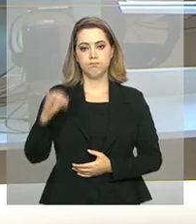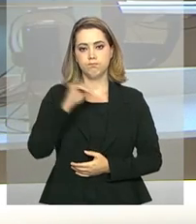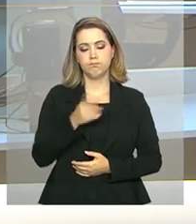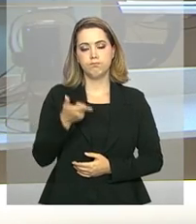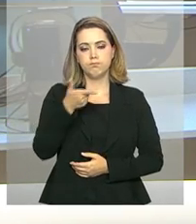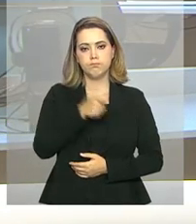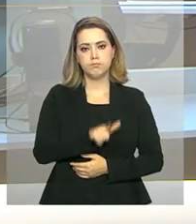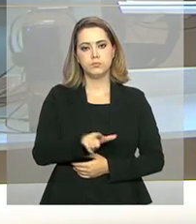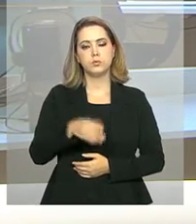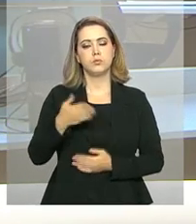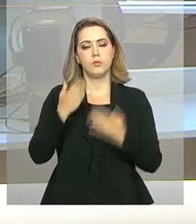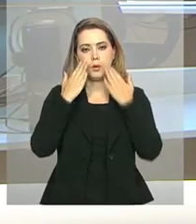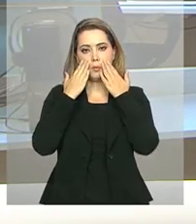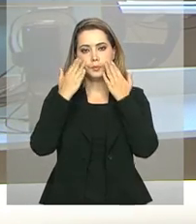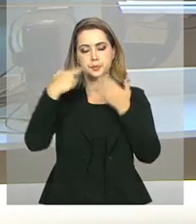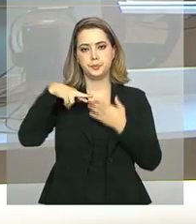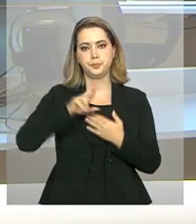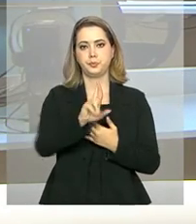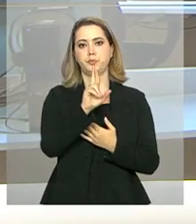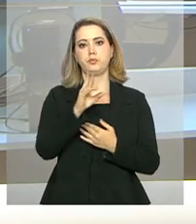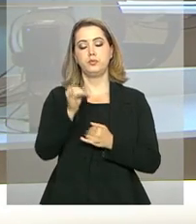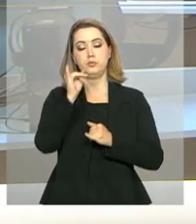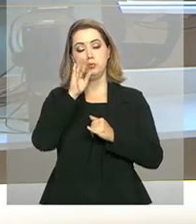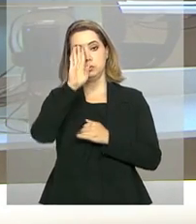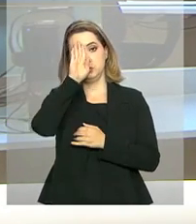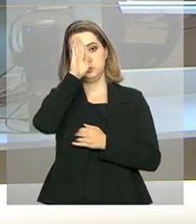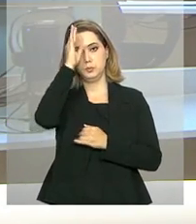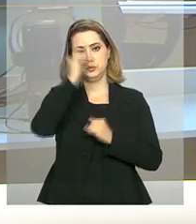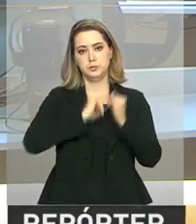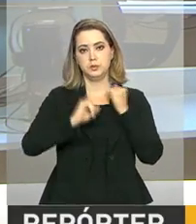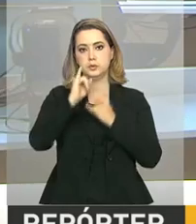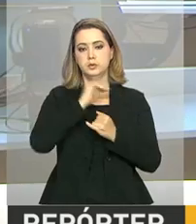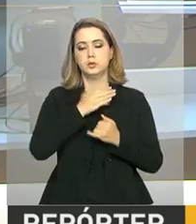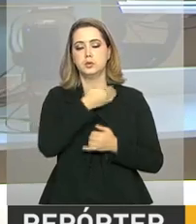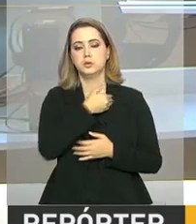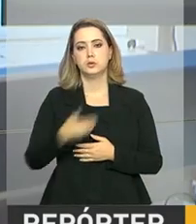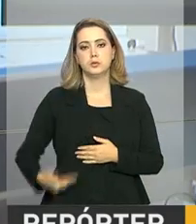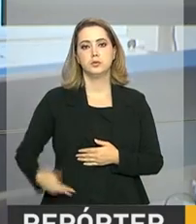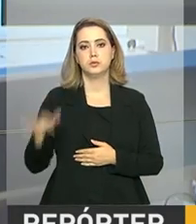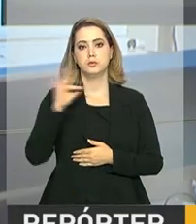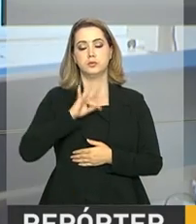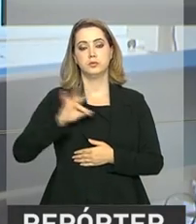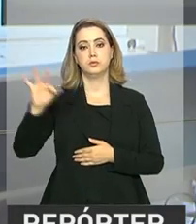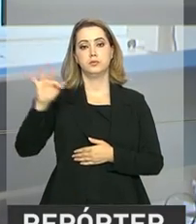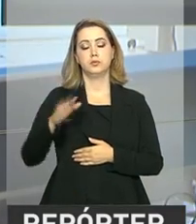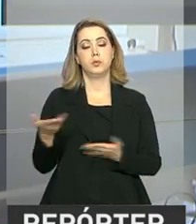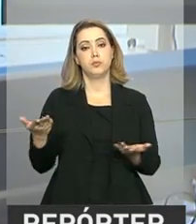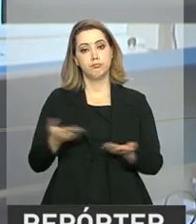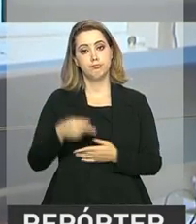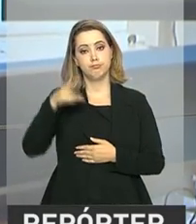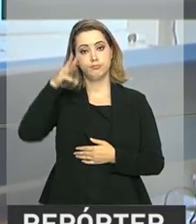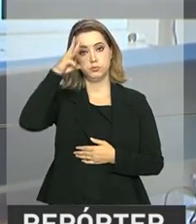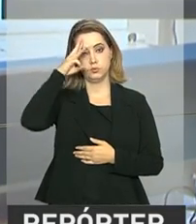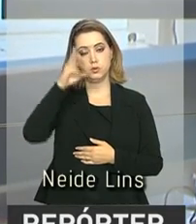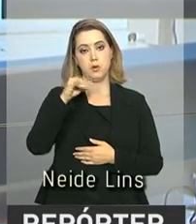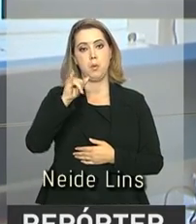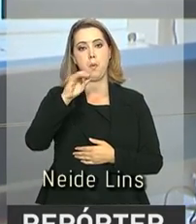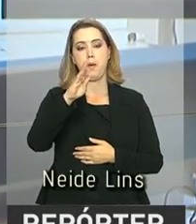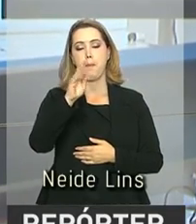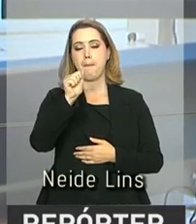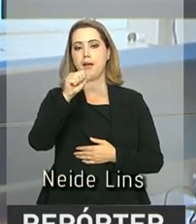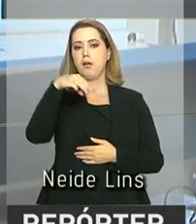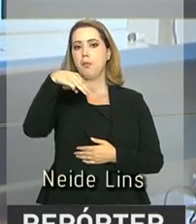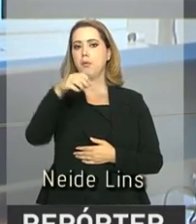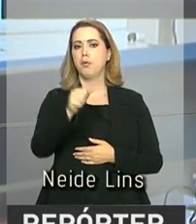Olá, estamos de volta com mais uma edição do Repórter NBR e as principais notícias do governo federal. Nesta terça-feira, o IBAMA fez um balanço